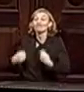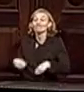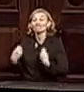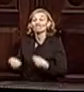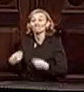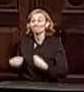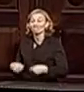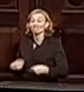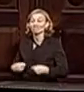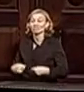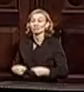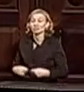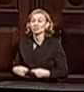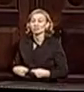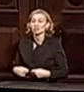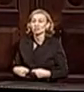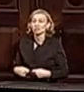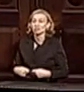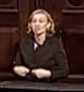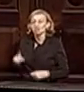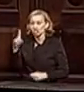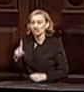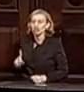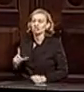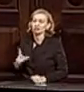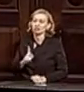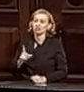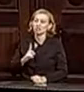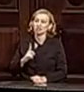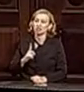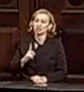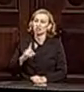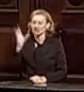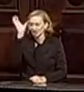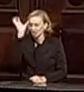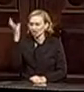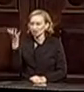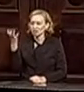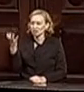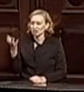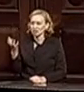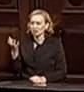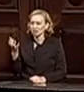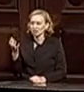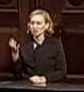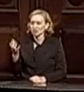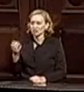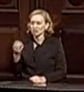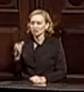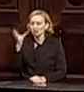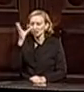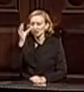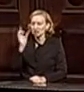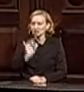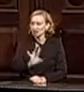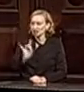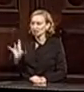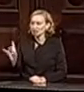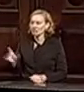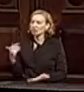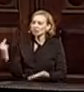precisa, deve e fará com que a solução que vai de encontro aos seus interesses